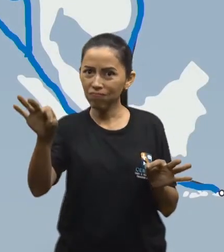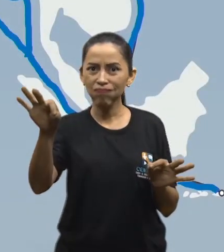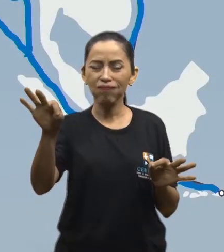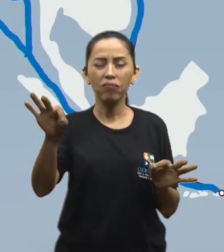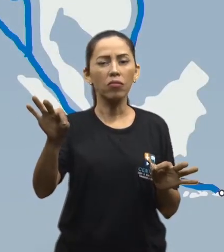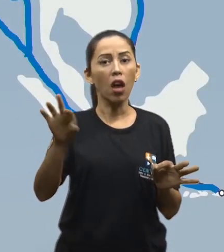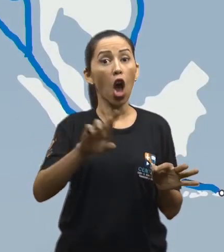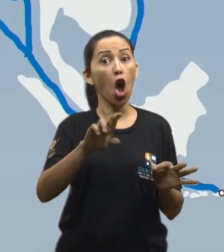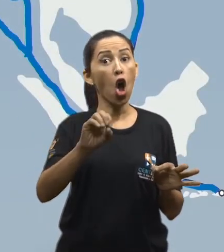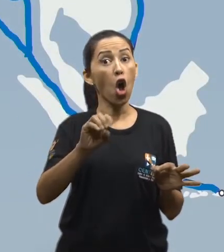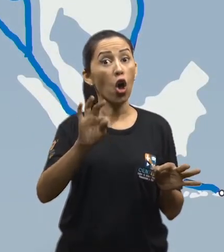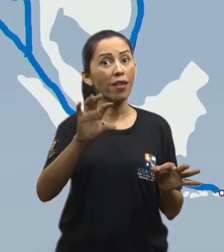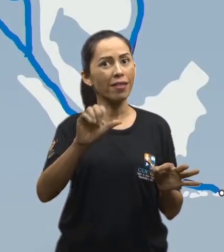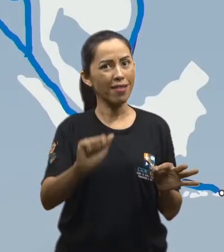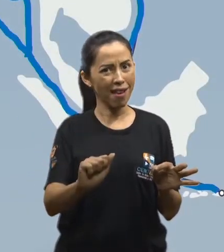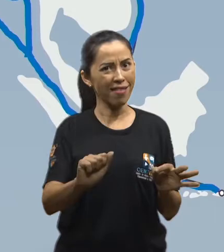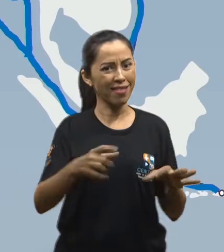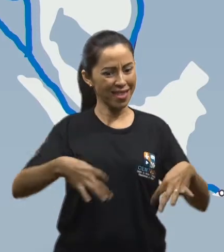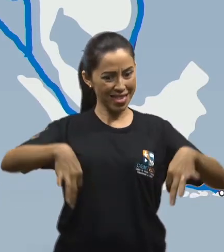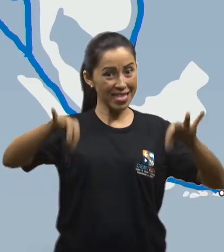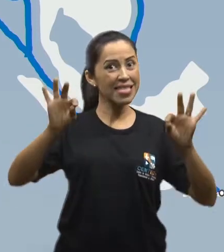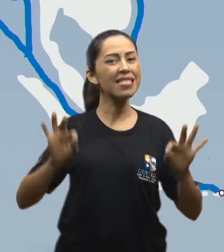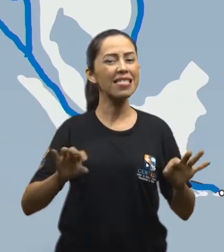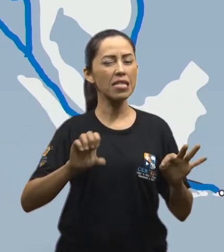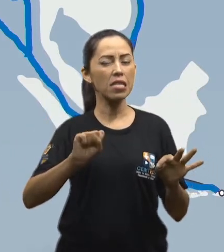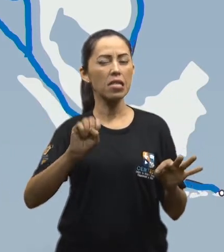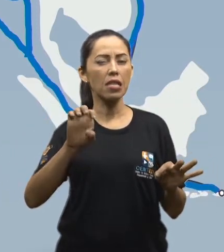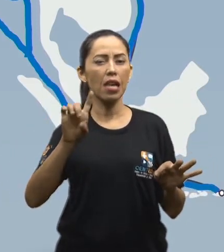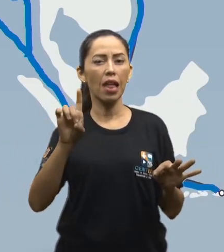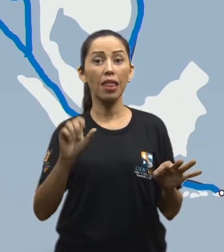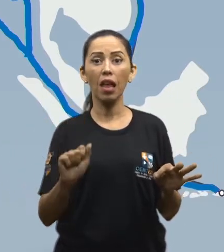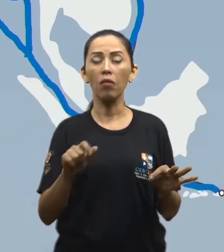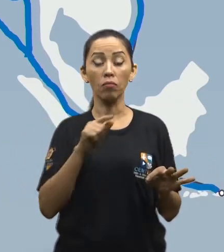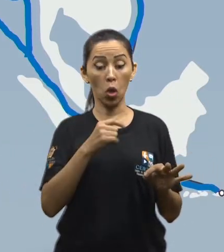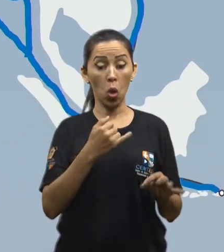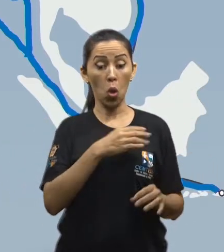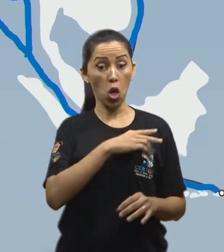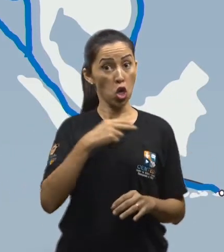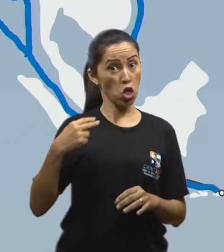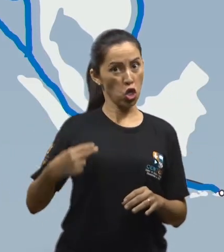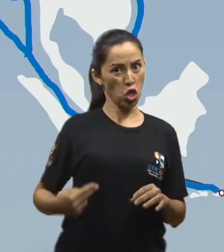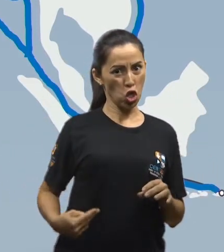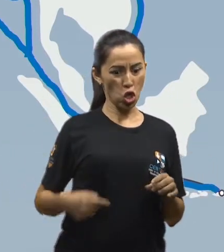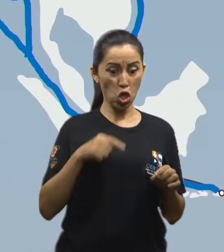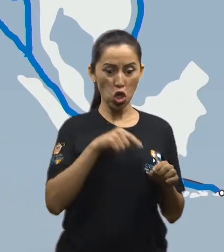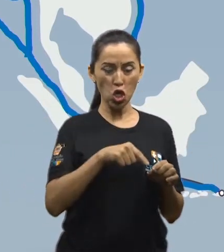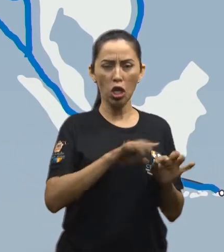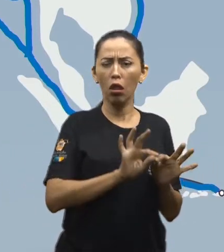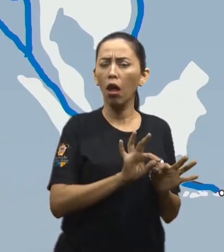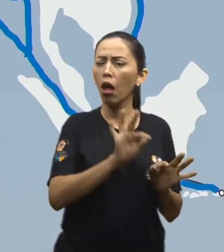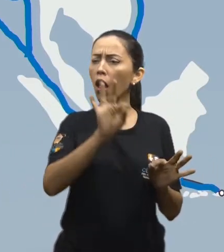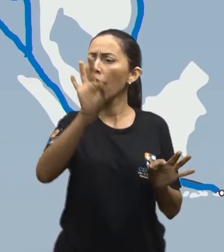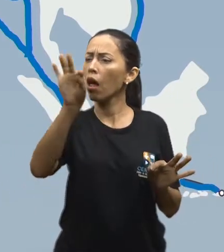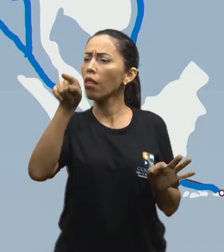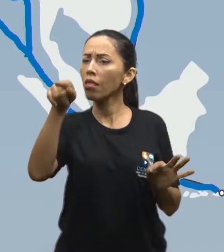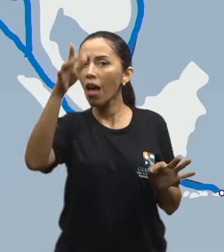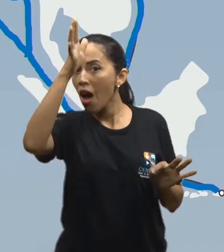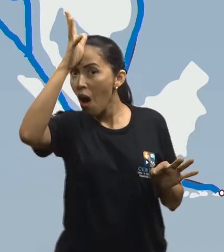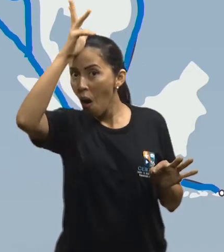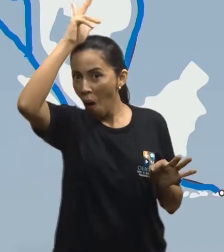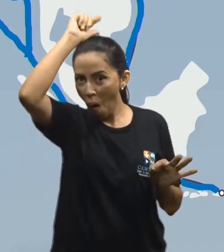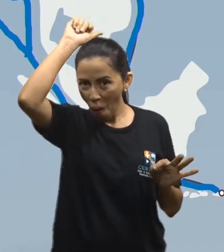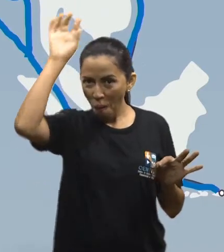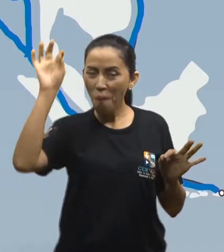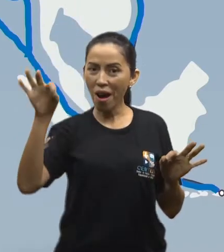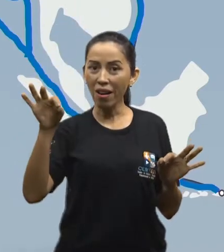mapa, nós vemos a Rota da Seda. Ela ligava o Império Chinês ao Império Romano. As linhas em azul representam